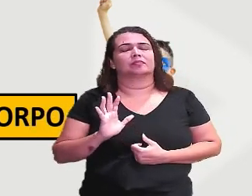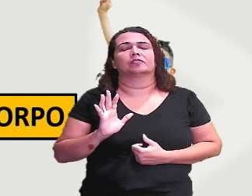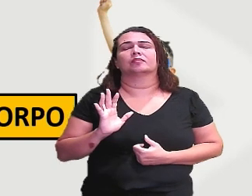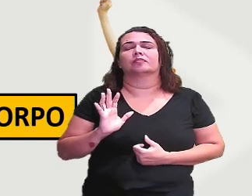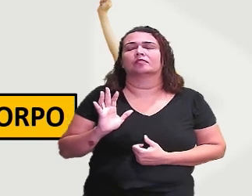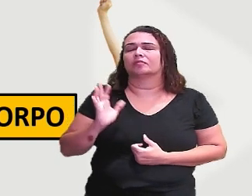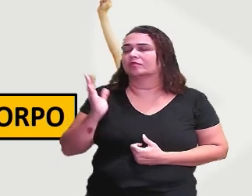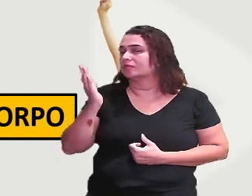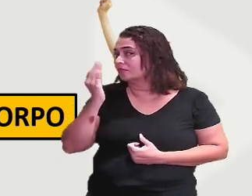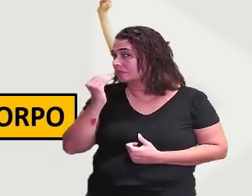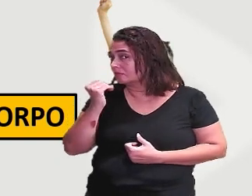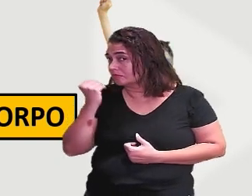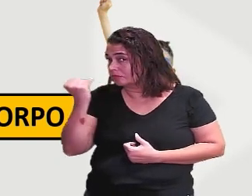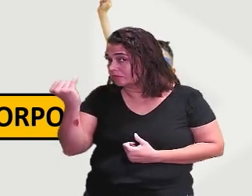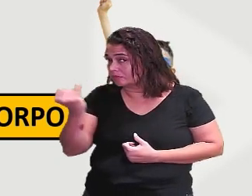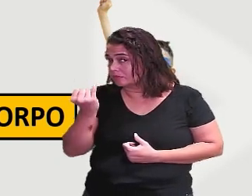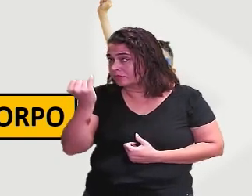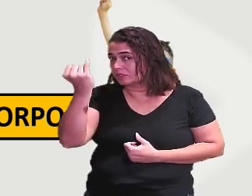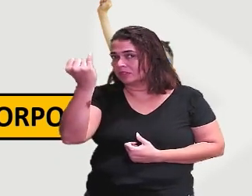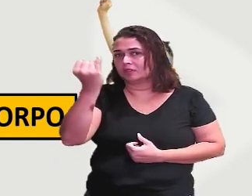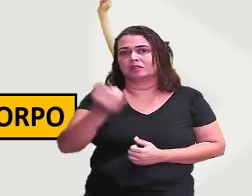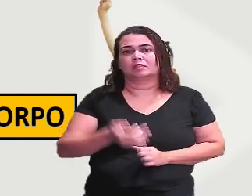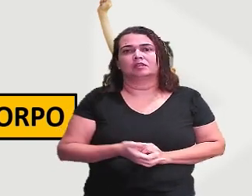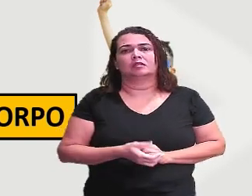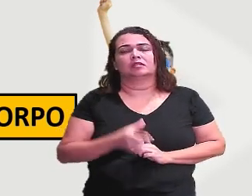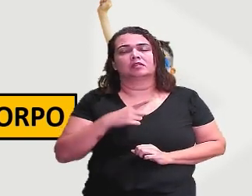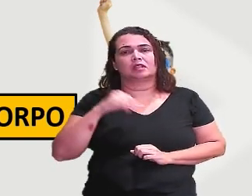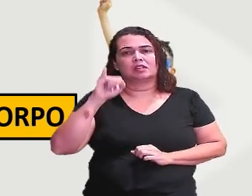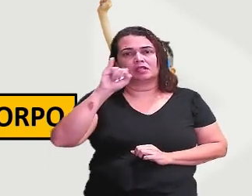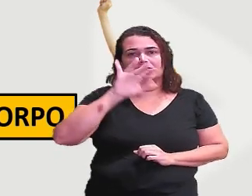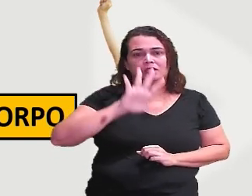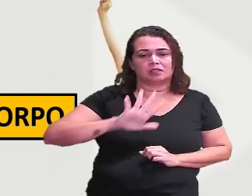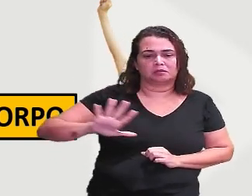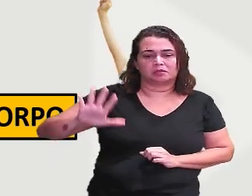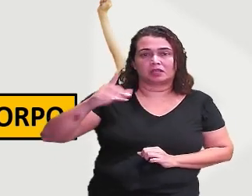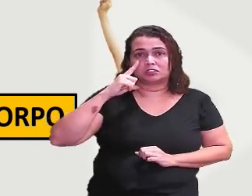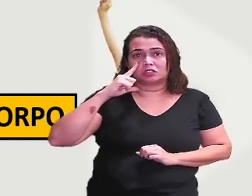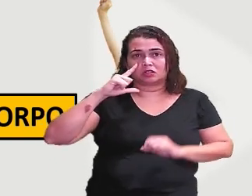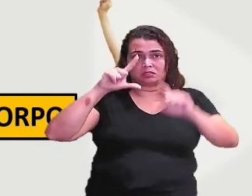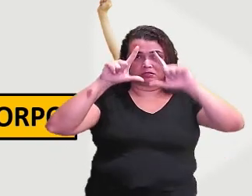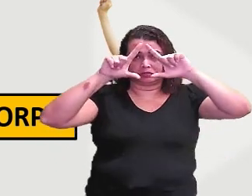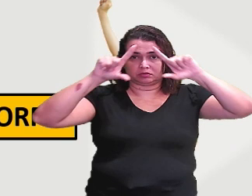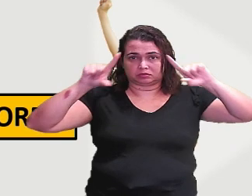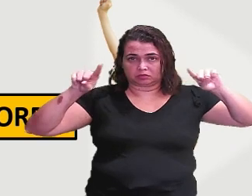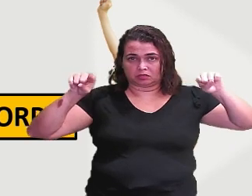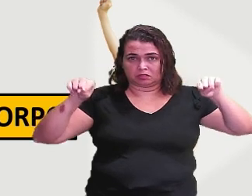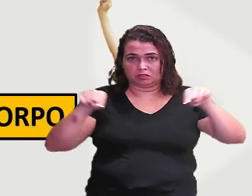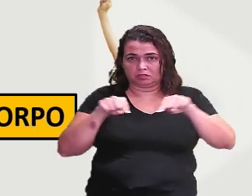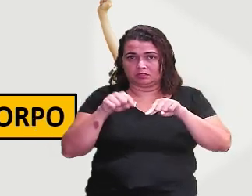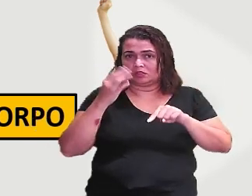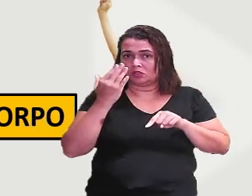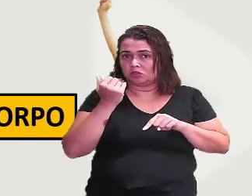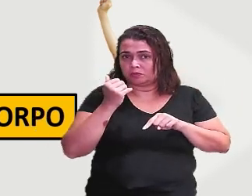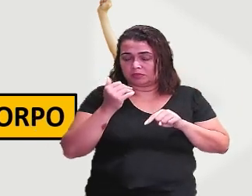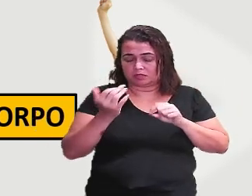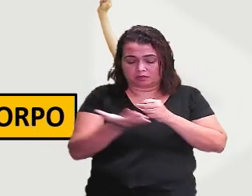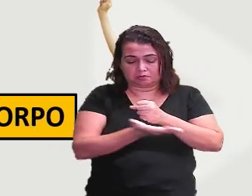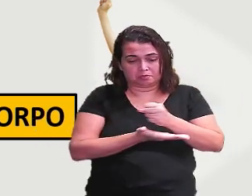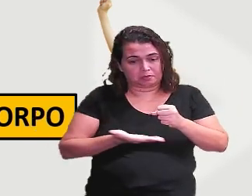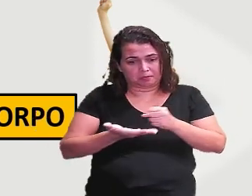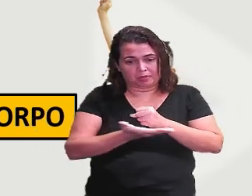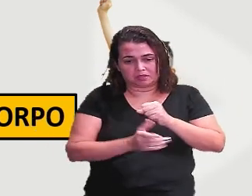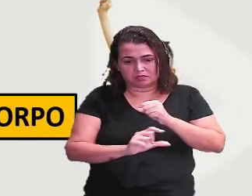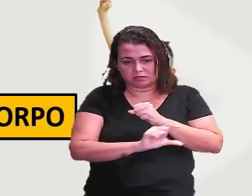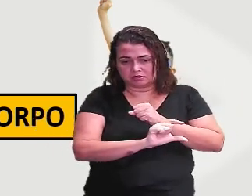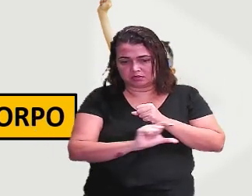são fundamentais. E aí eu trouxe para vocês, a imagem de uma pirâmide alimentar, onde a gente observa que lá na base da